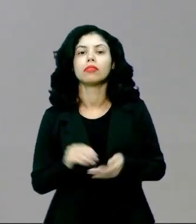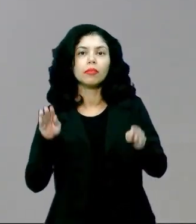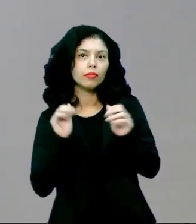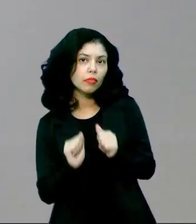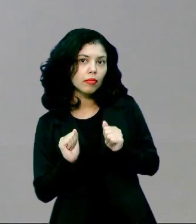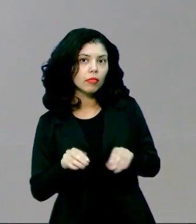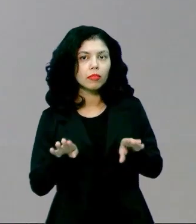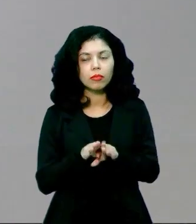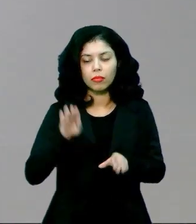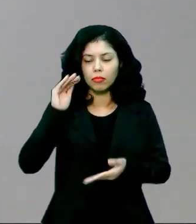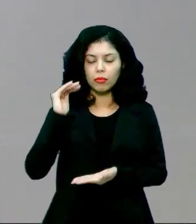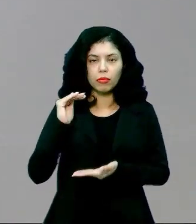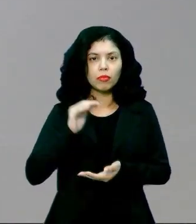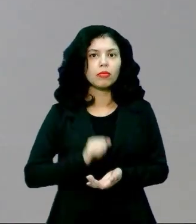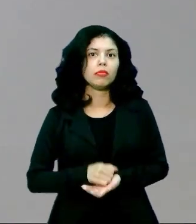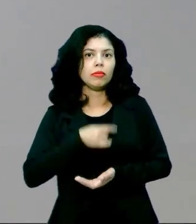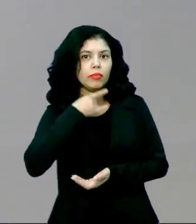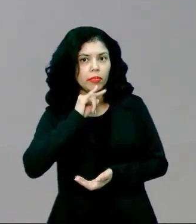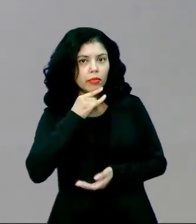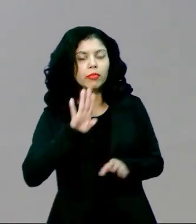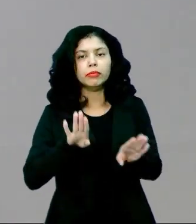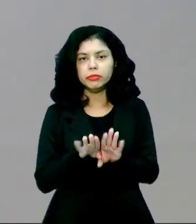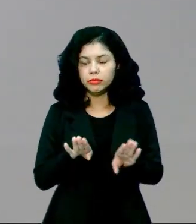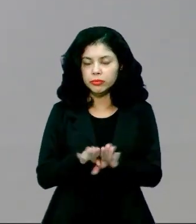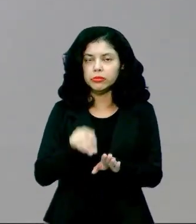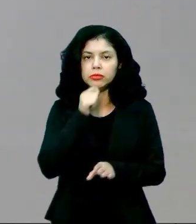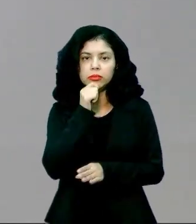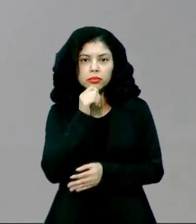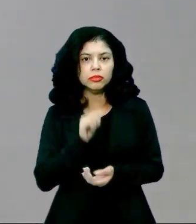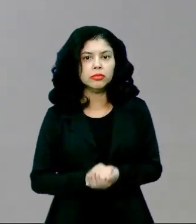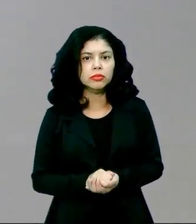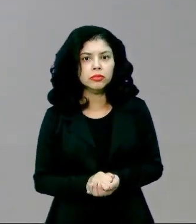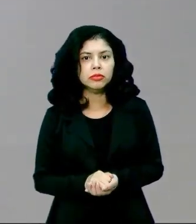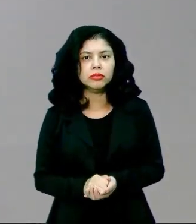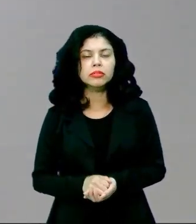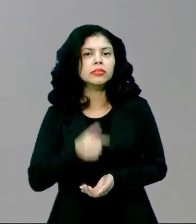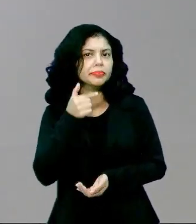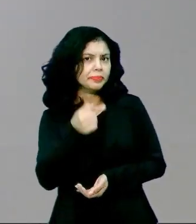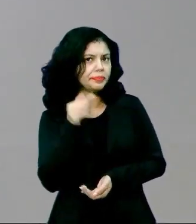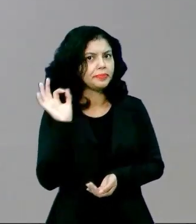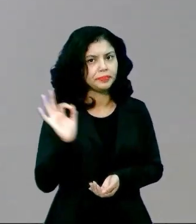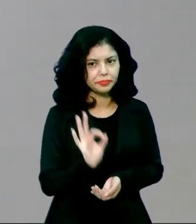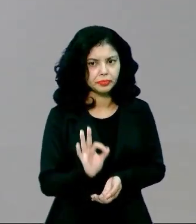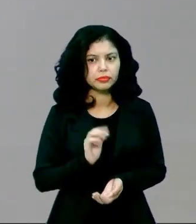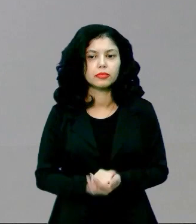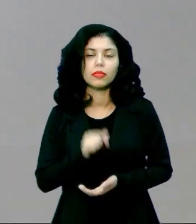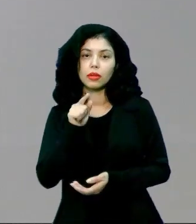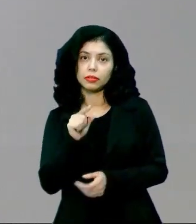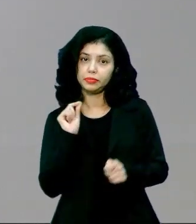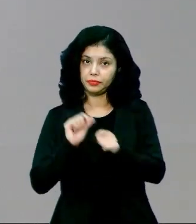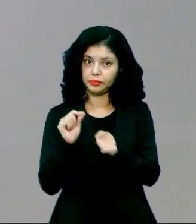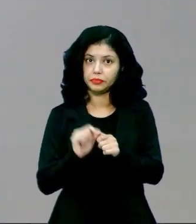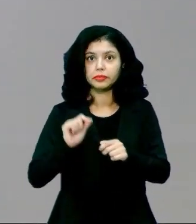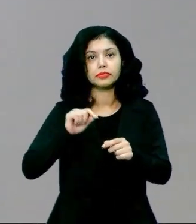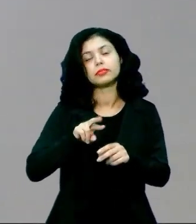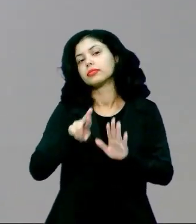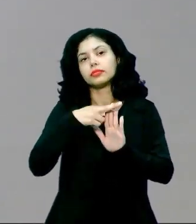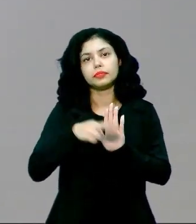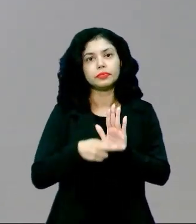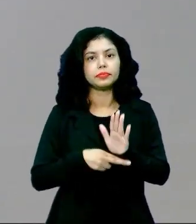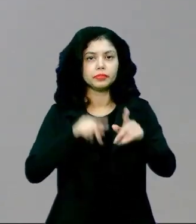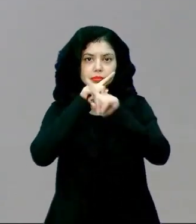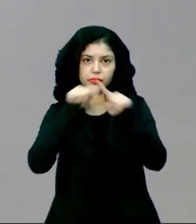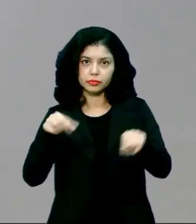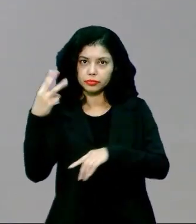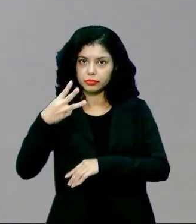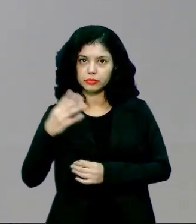gente pode ter uma garrafa de uma bebida alcoólica e ela ter um teor alcoólico, por exemplo, de 7%. E aí é só fazer a regra de 3 e